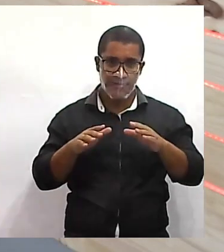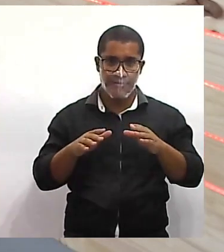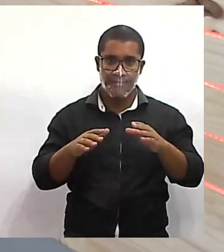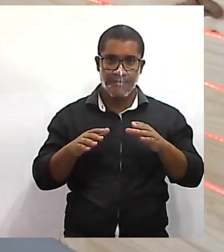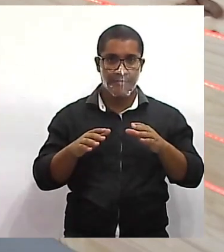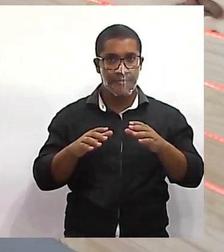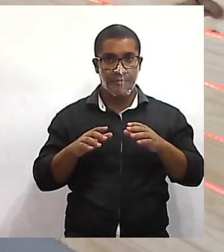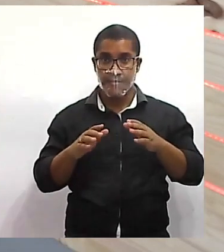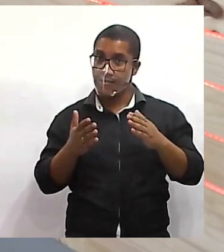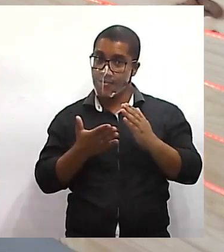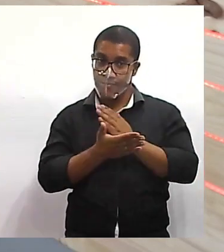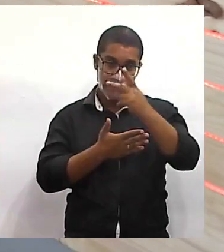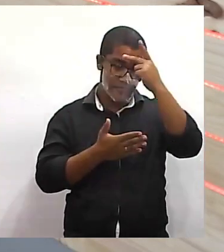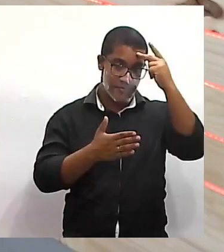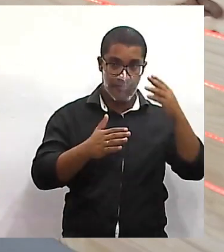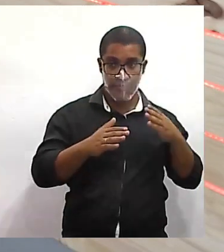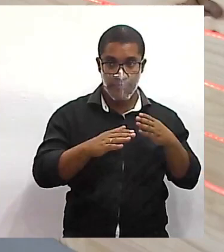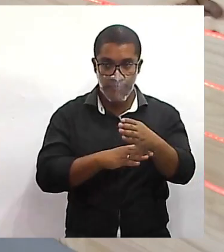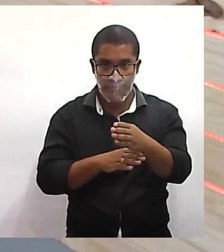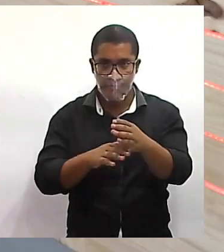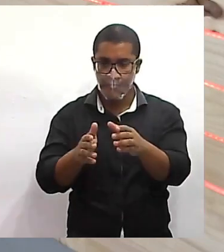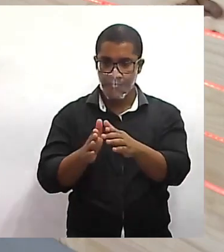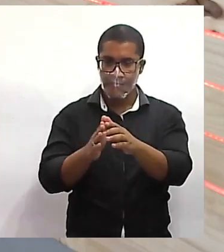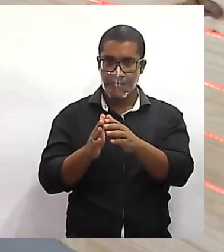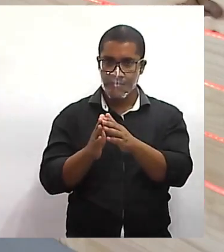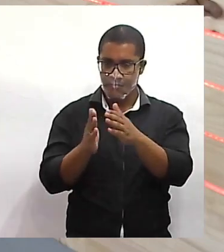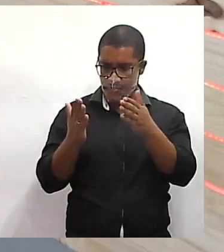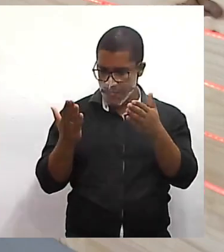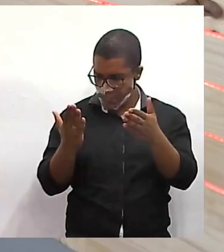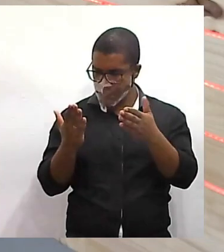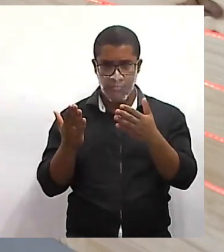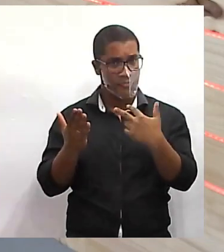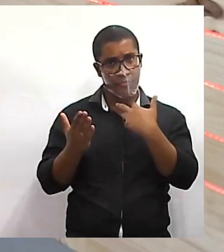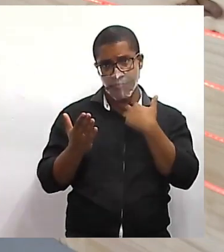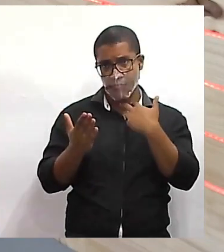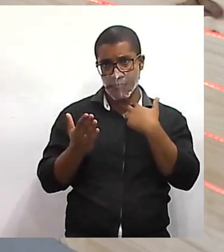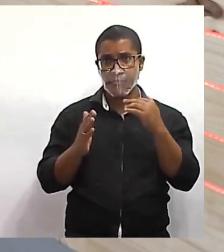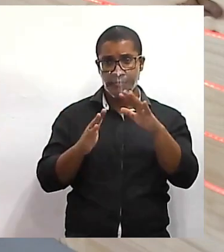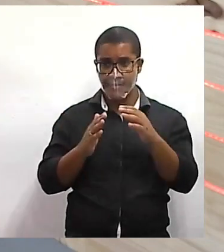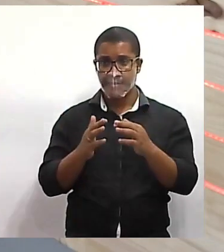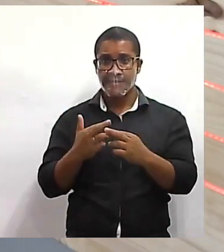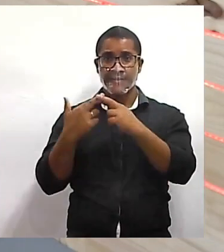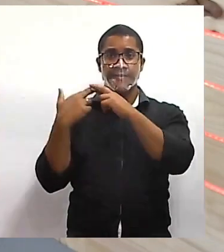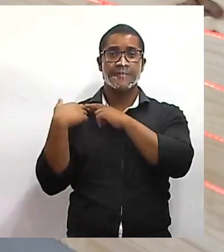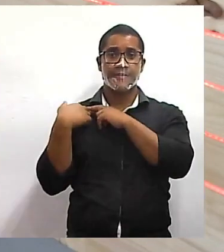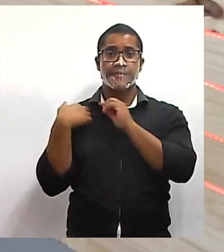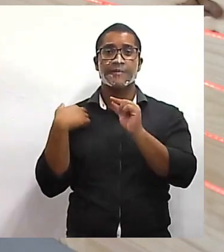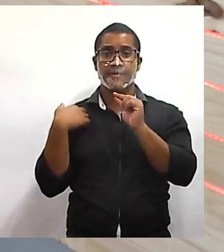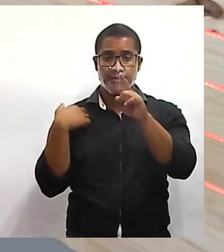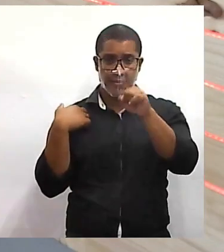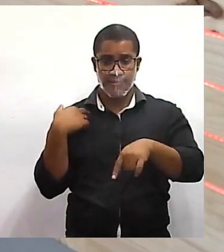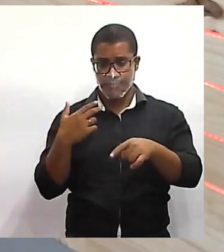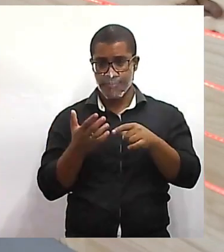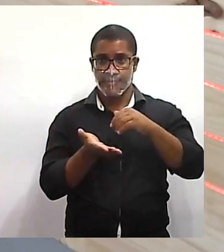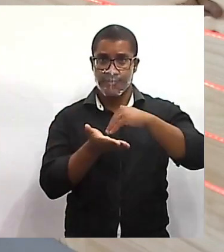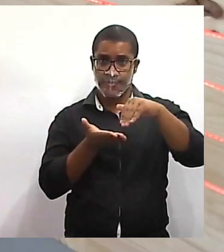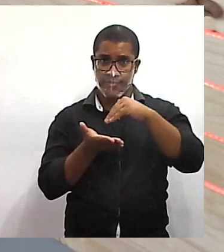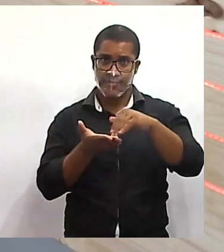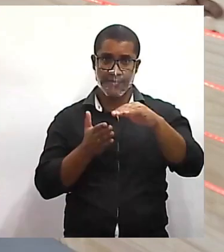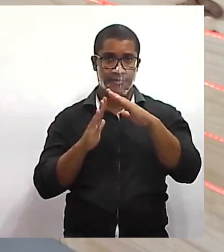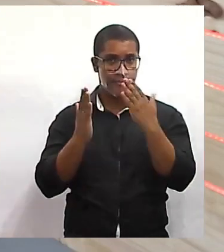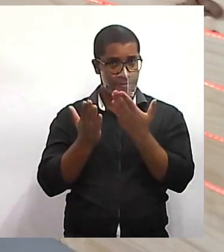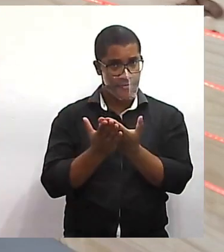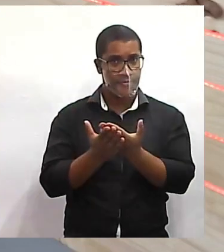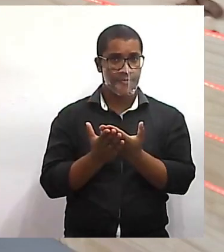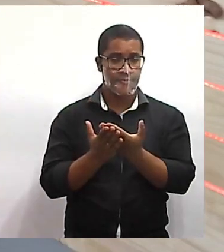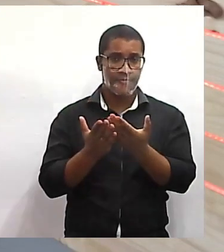né, a algumas pessoas, e o corresponsável, né, principal é o secretário escolar. Então, sem dúvida, é muito importante. E aí